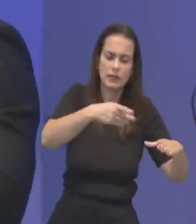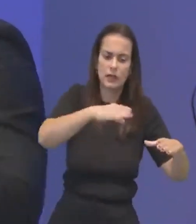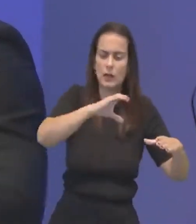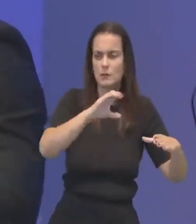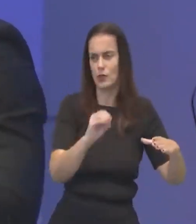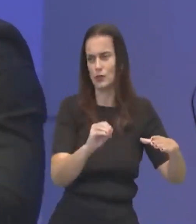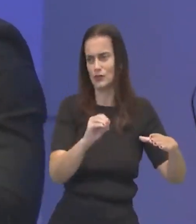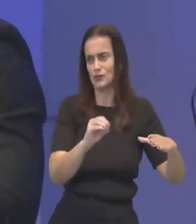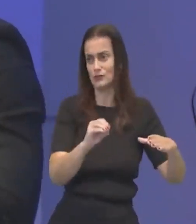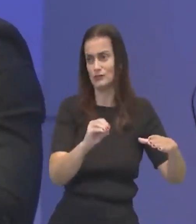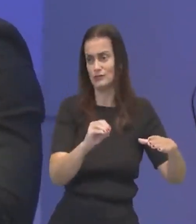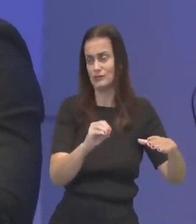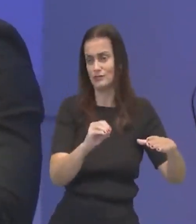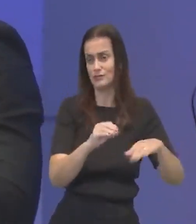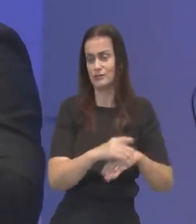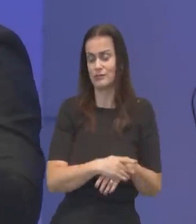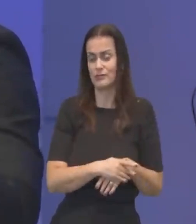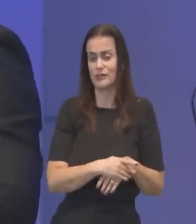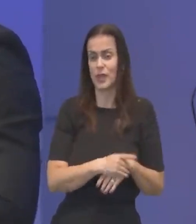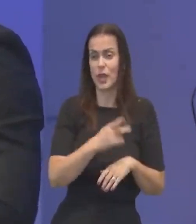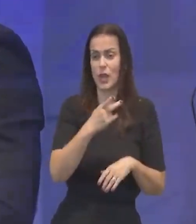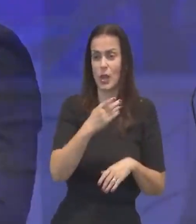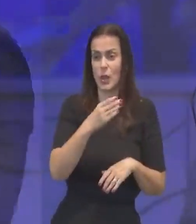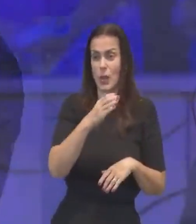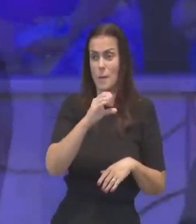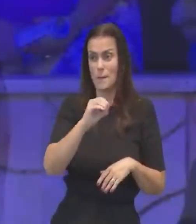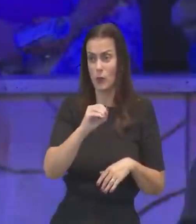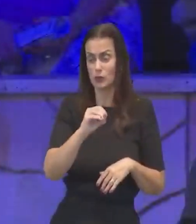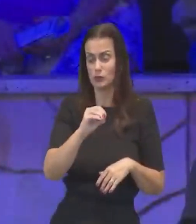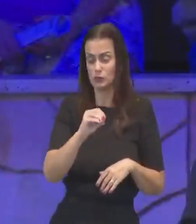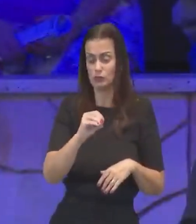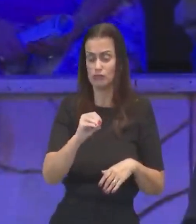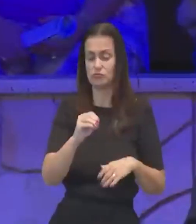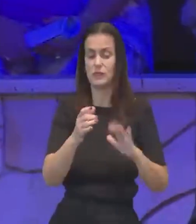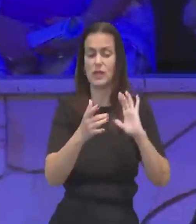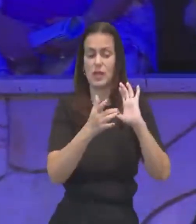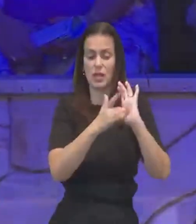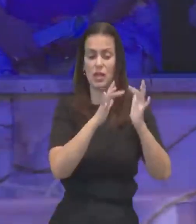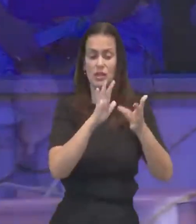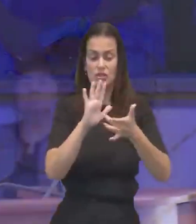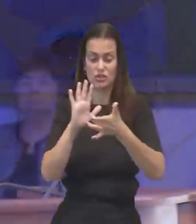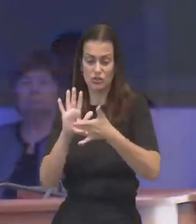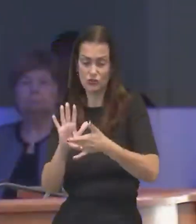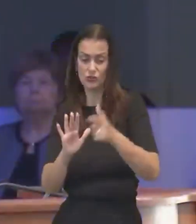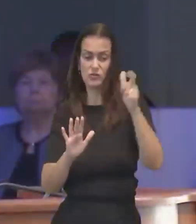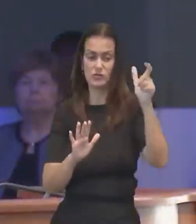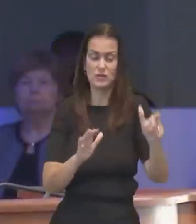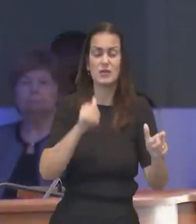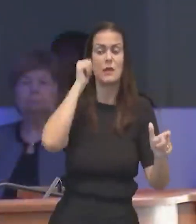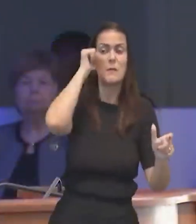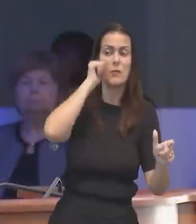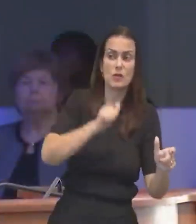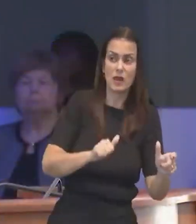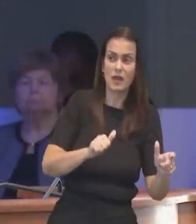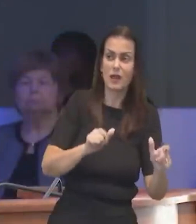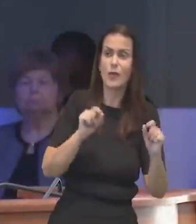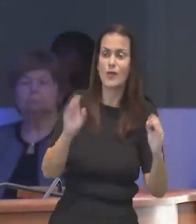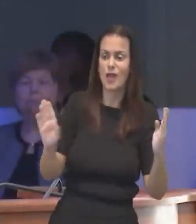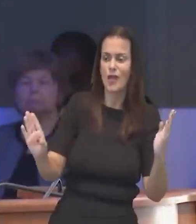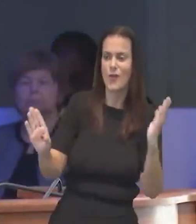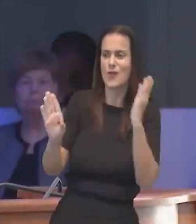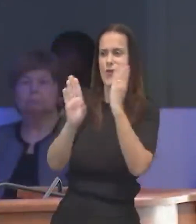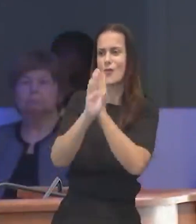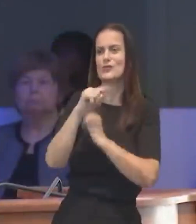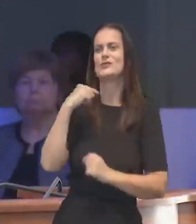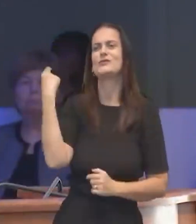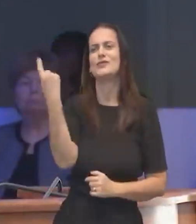Esse poço, a presença de Jesus e aquela mulher representa, portanto, o encontro que eu e